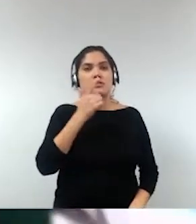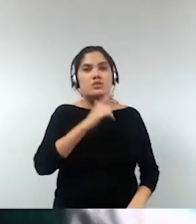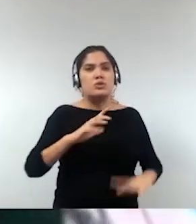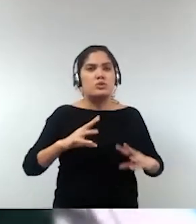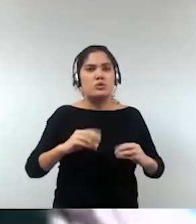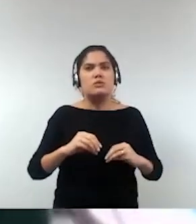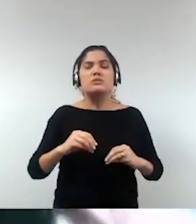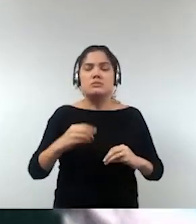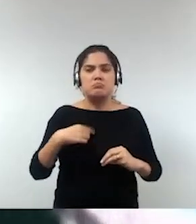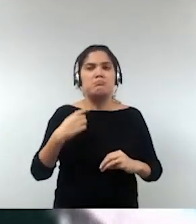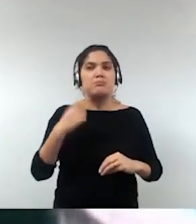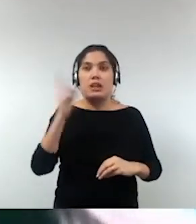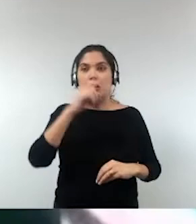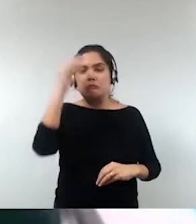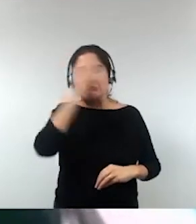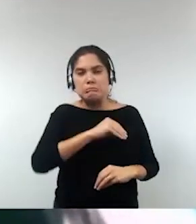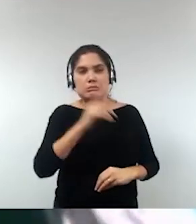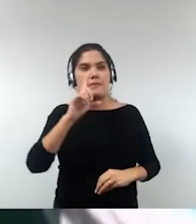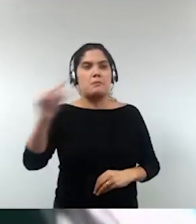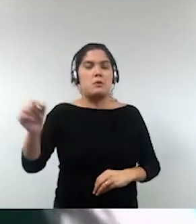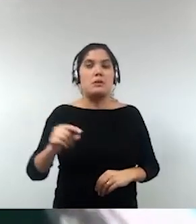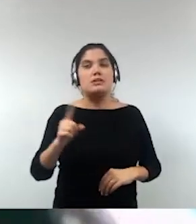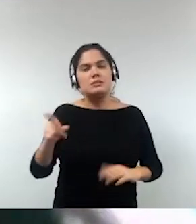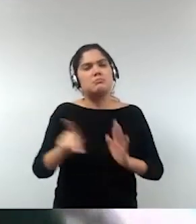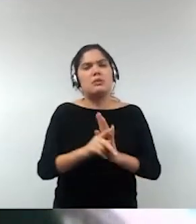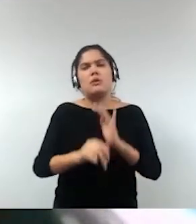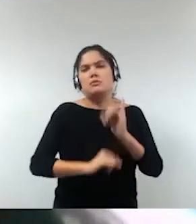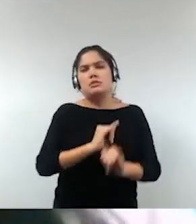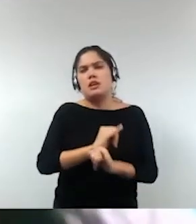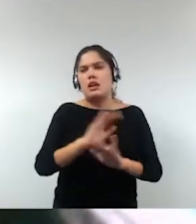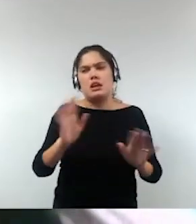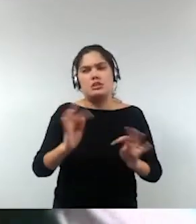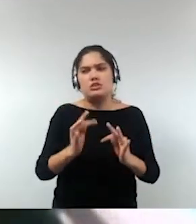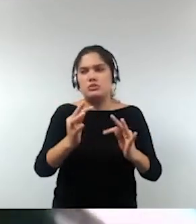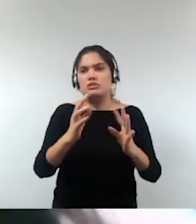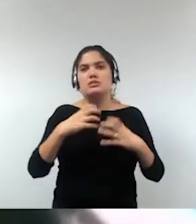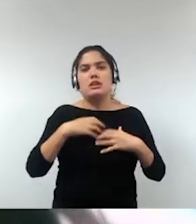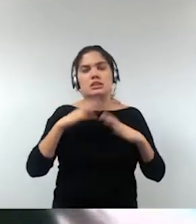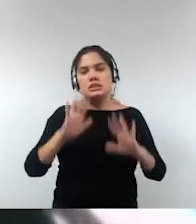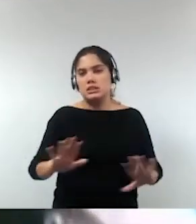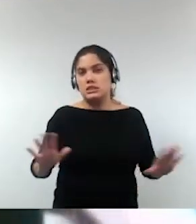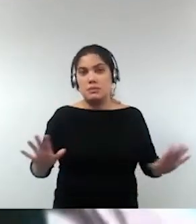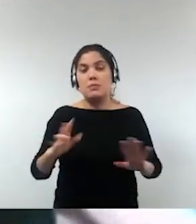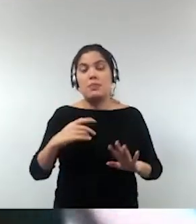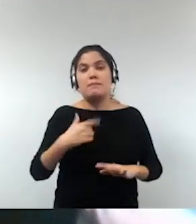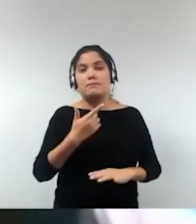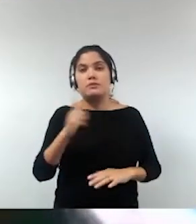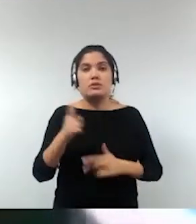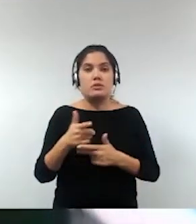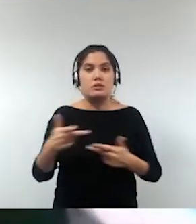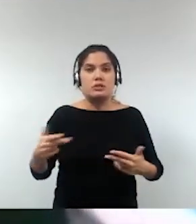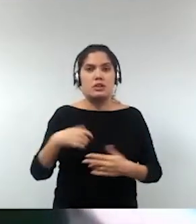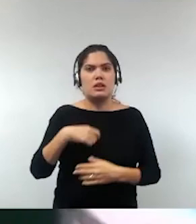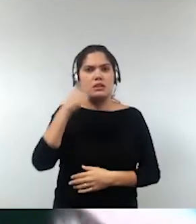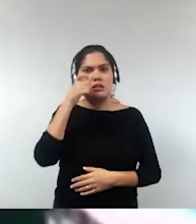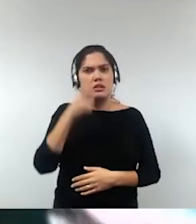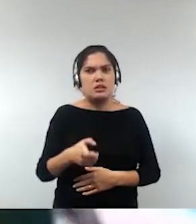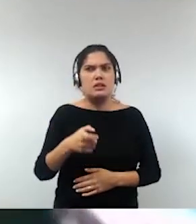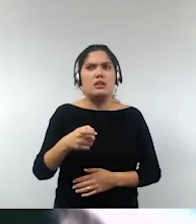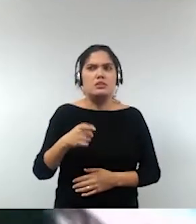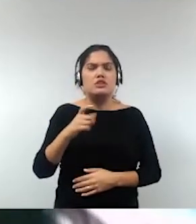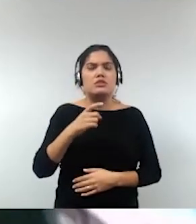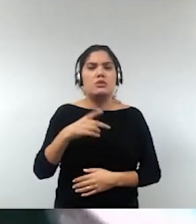mundo não desista e vá embora. Isso faz parte do meio virtual. Mas um outro ponto que é interessante, e aí eu vou